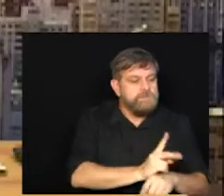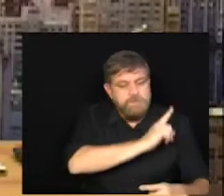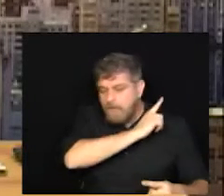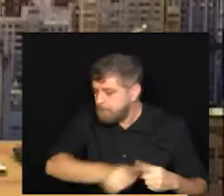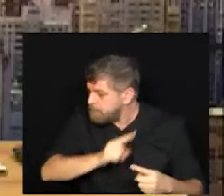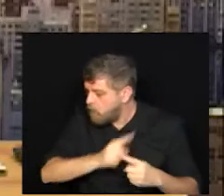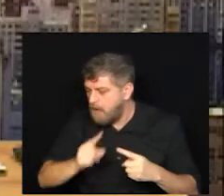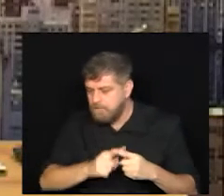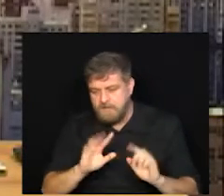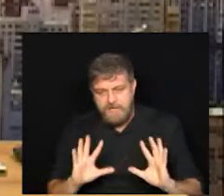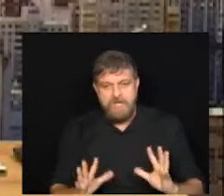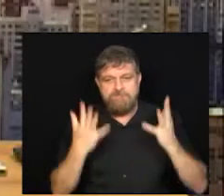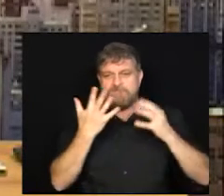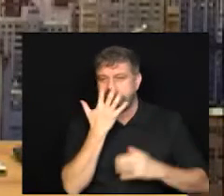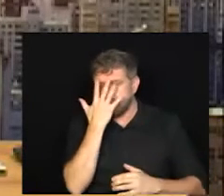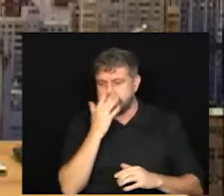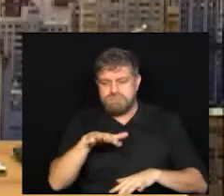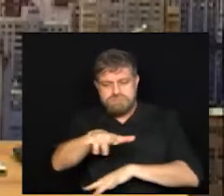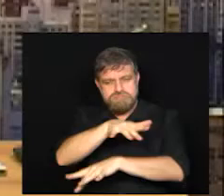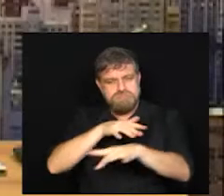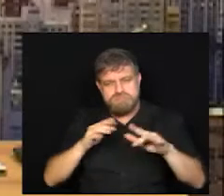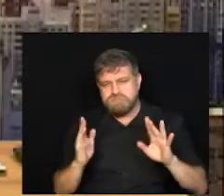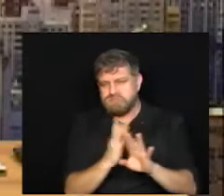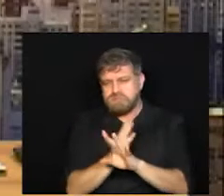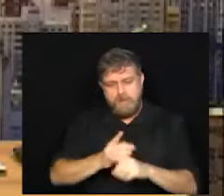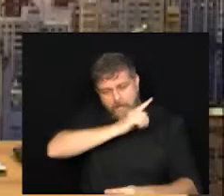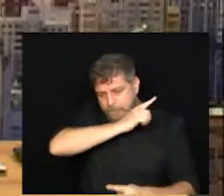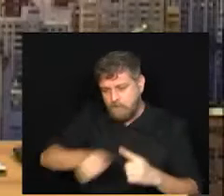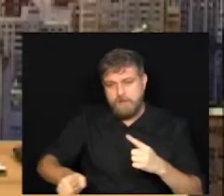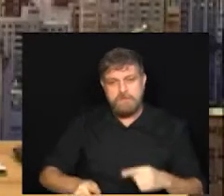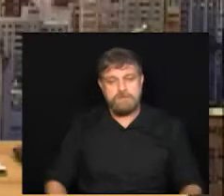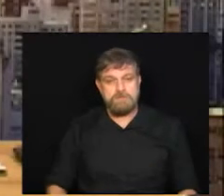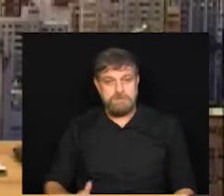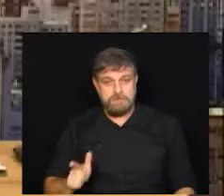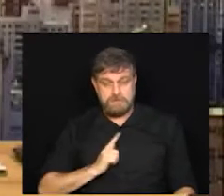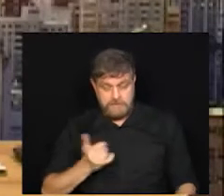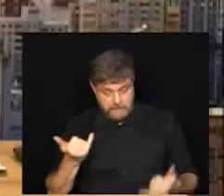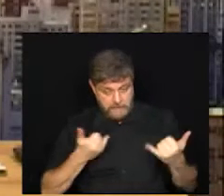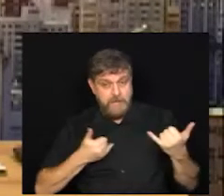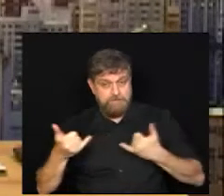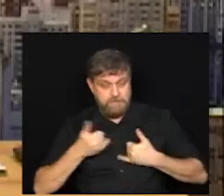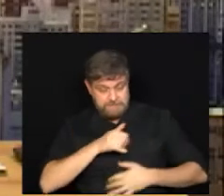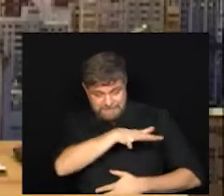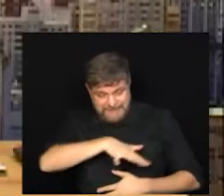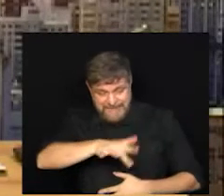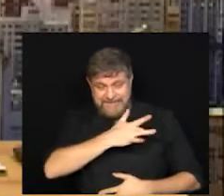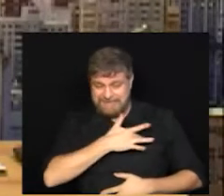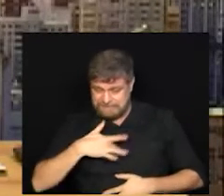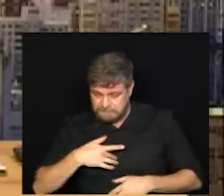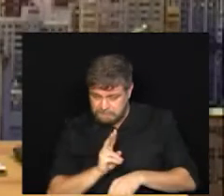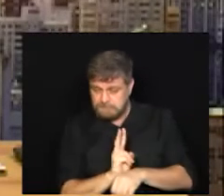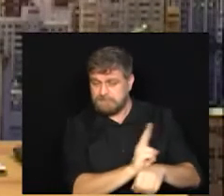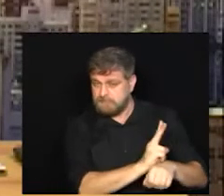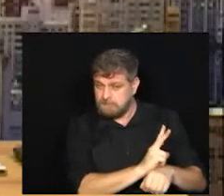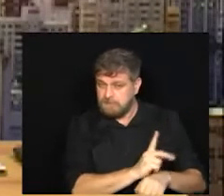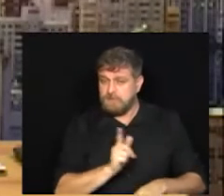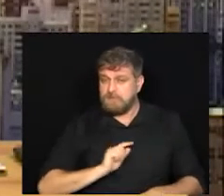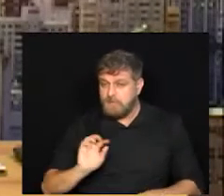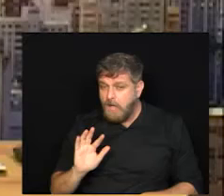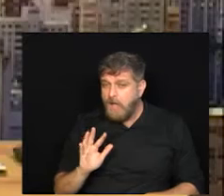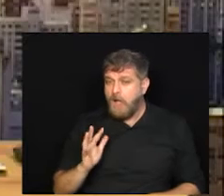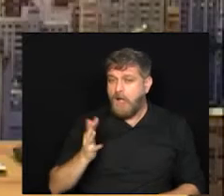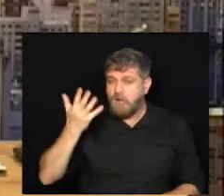de vigilância às aglomerações. Segundo os dados da vigilância, o que tem